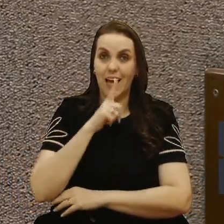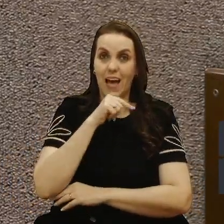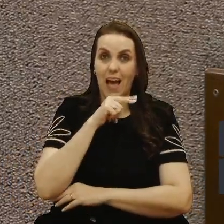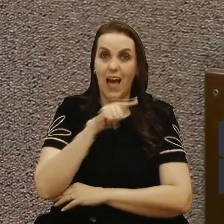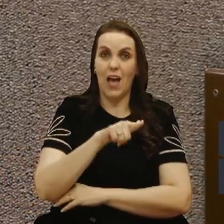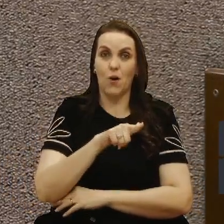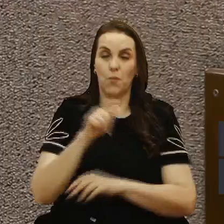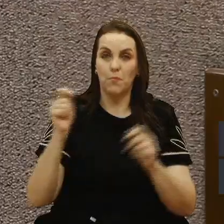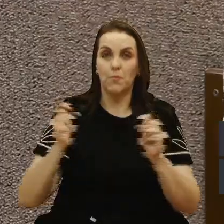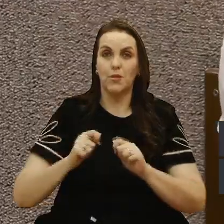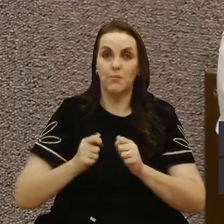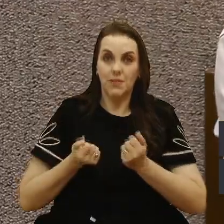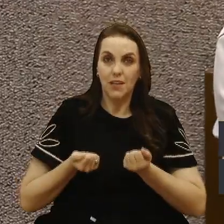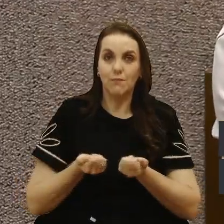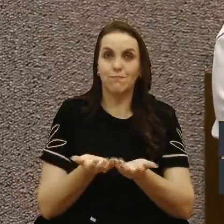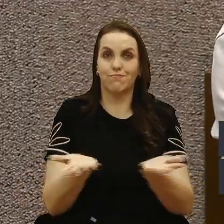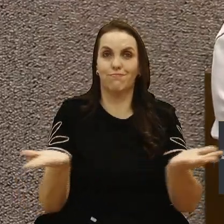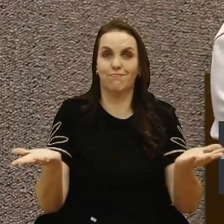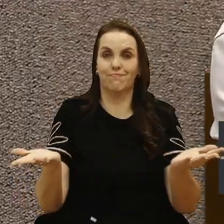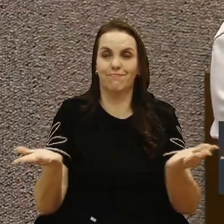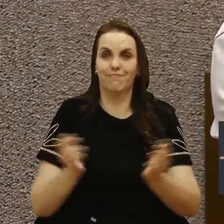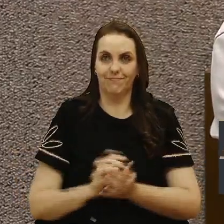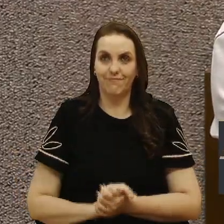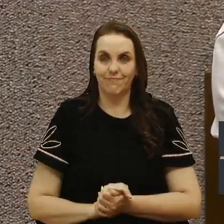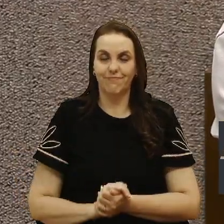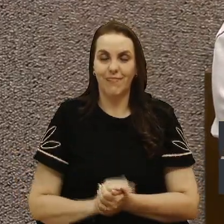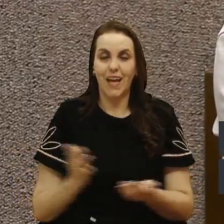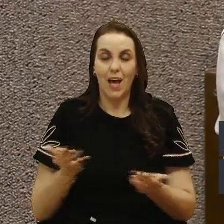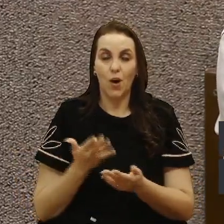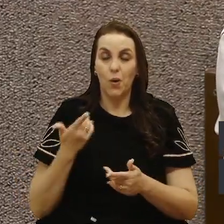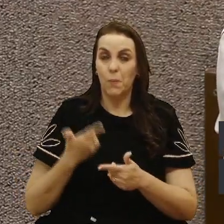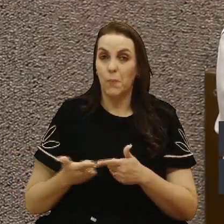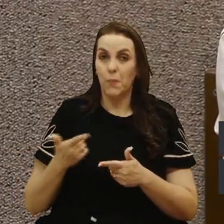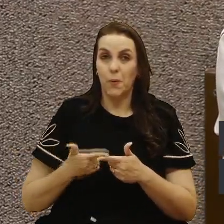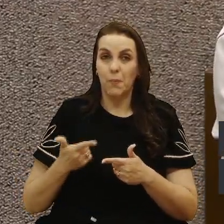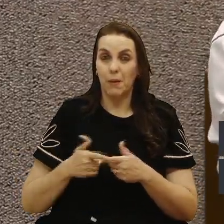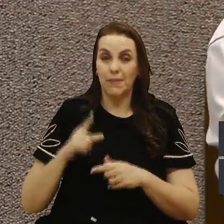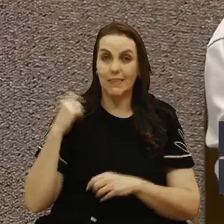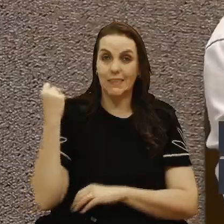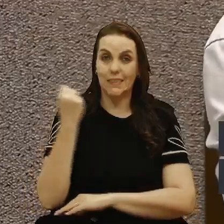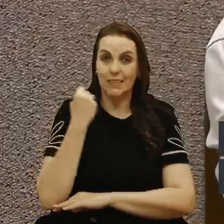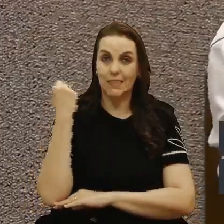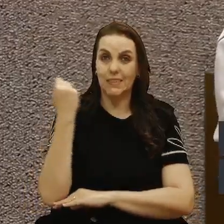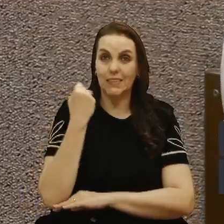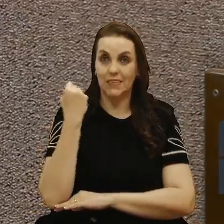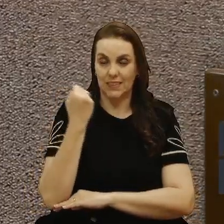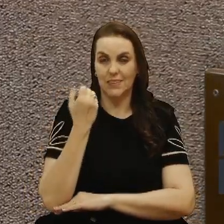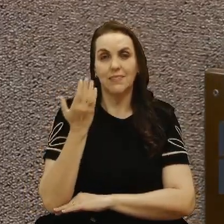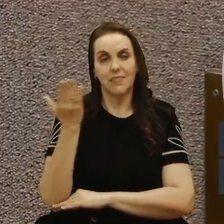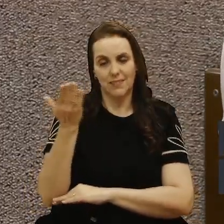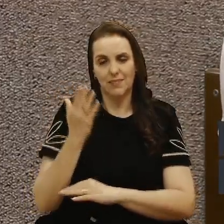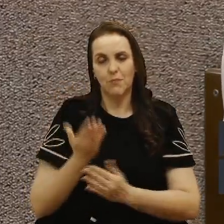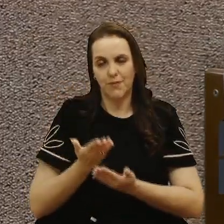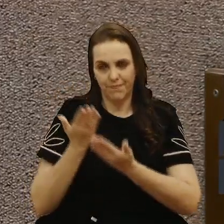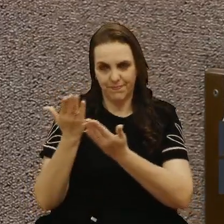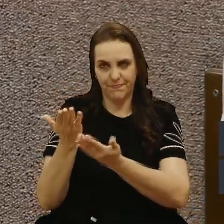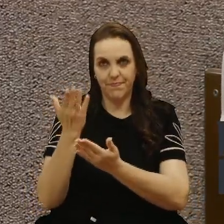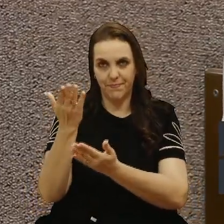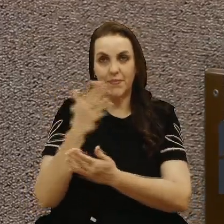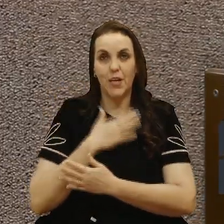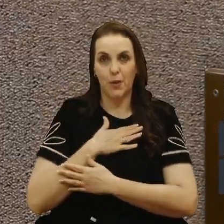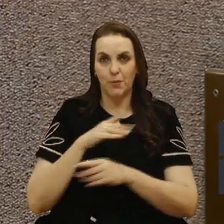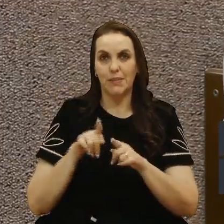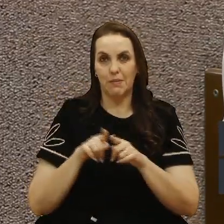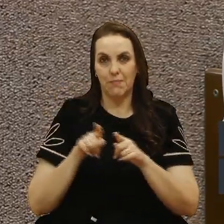fornecer. E nós estamos tendo agora, nesse momento, um problema muito crítico, que será levado até o senhor, inclusive por mim,